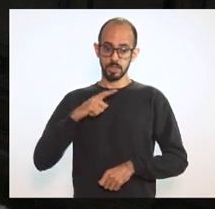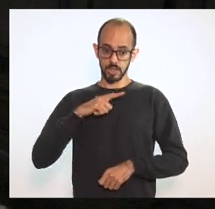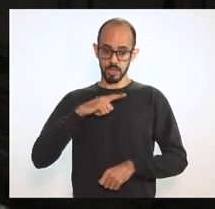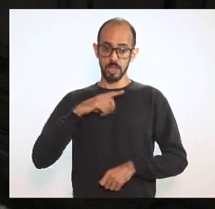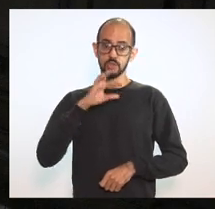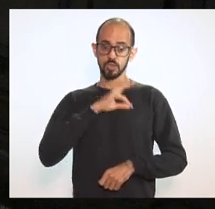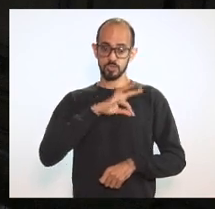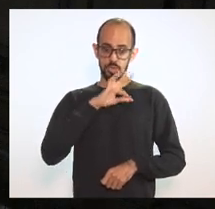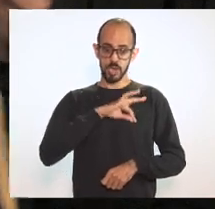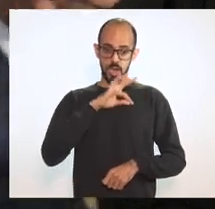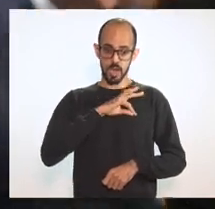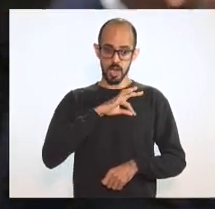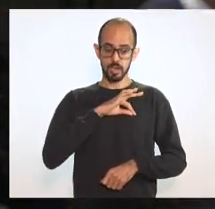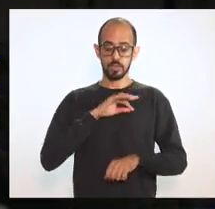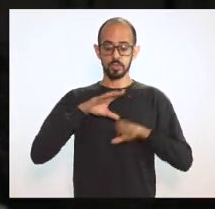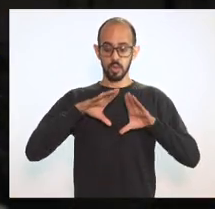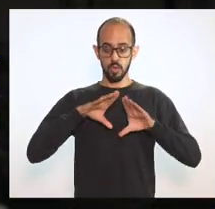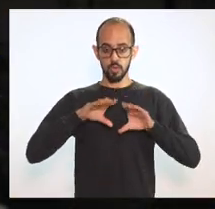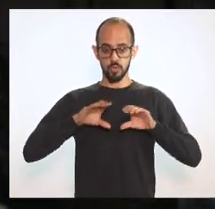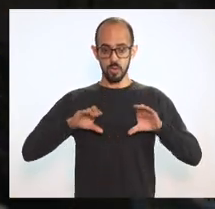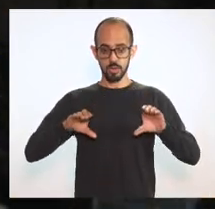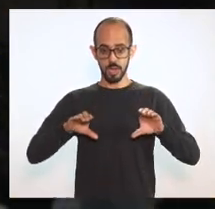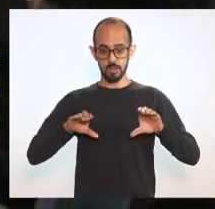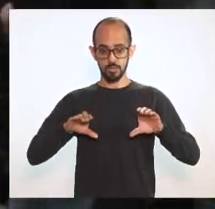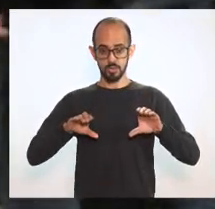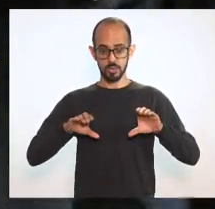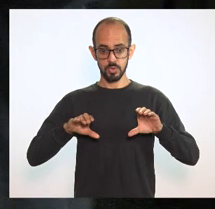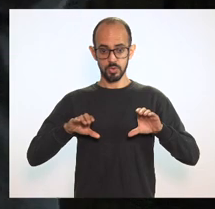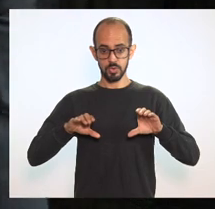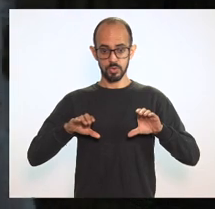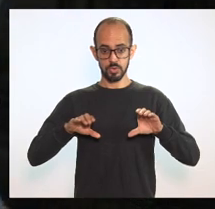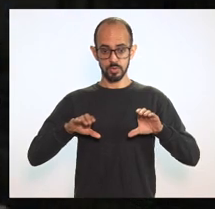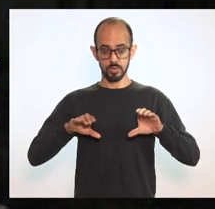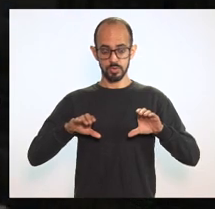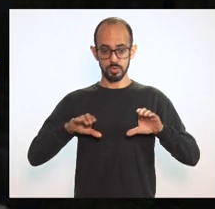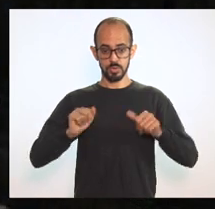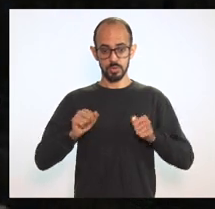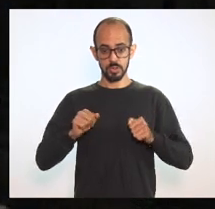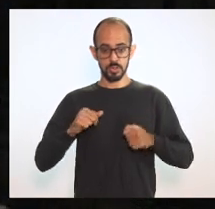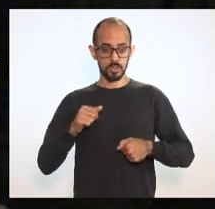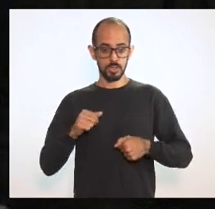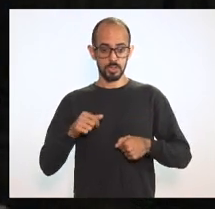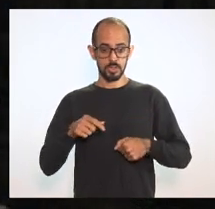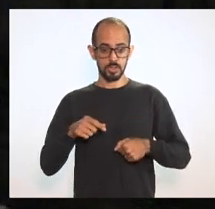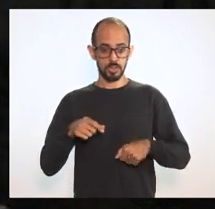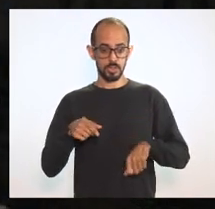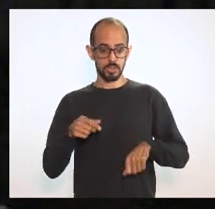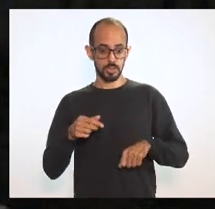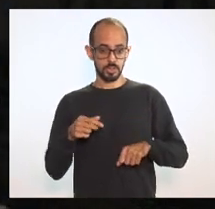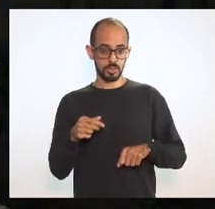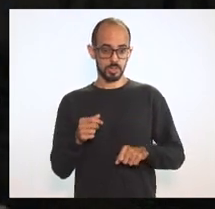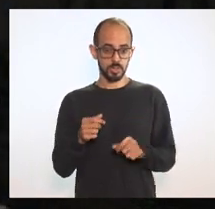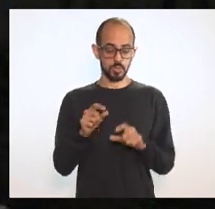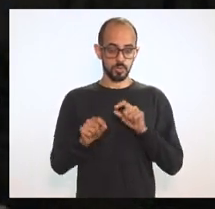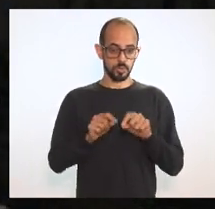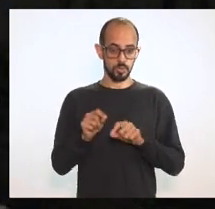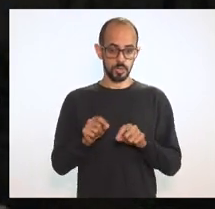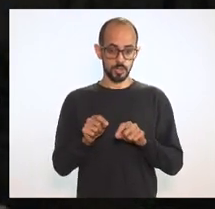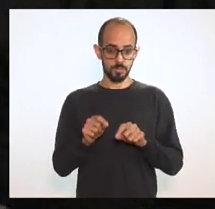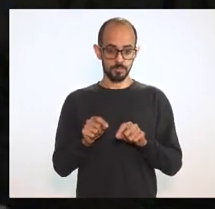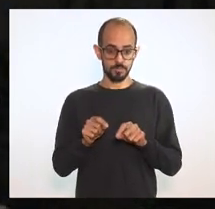garantidos, estão confortáveis, mas não depende de sair para a rua para poder fazer a coisa acontecer, para levar o